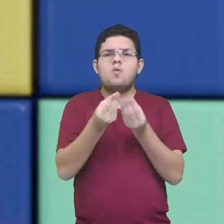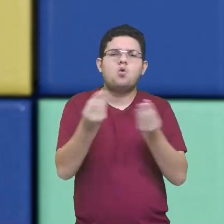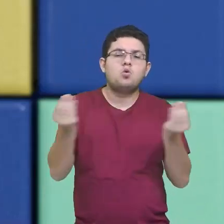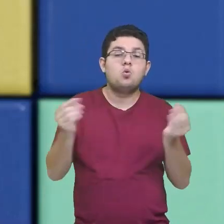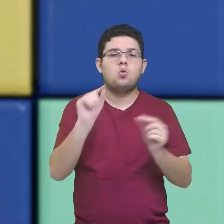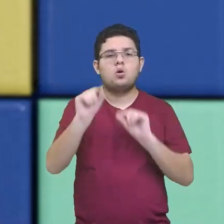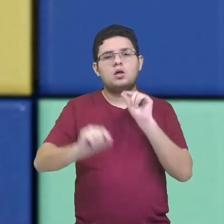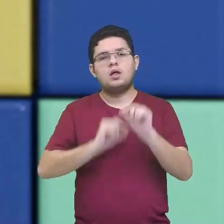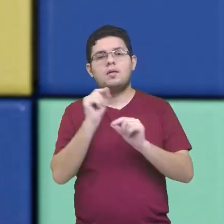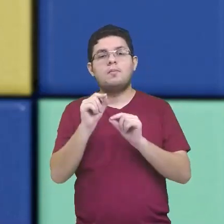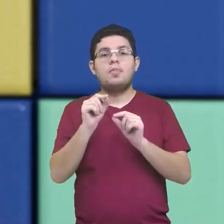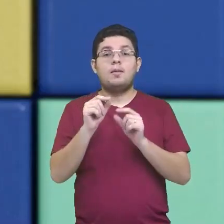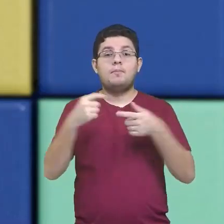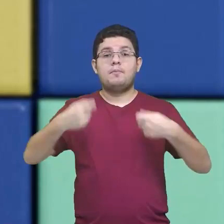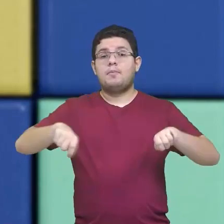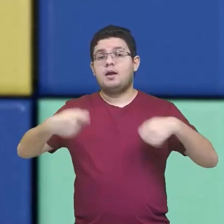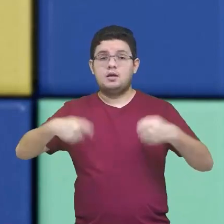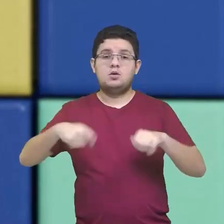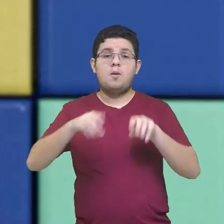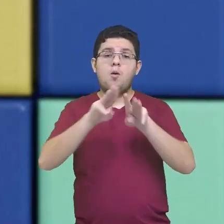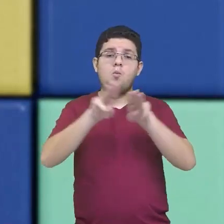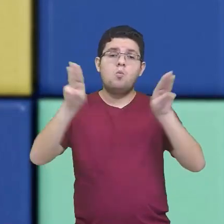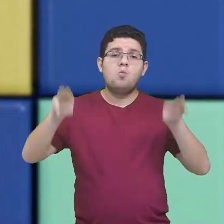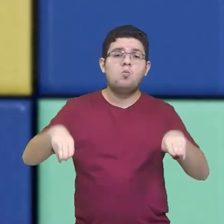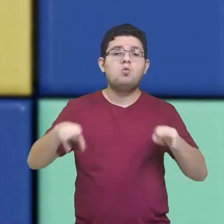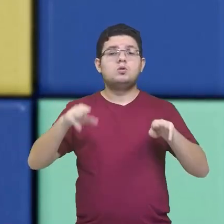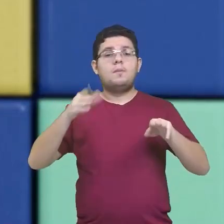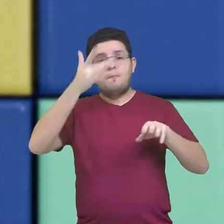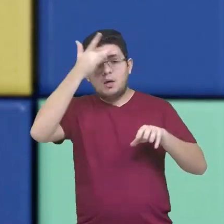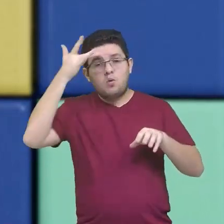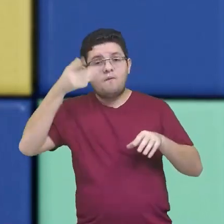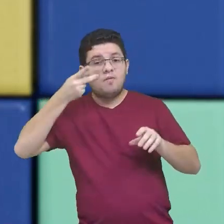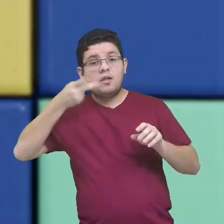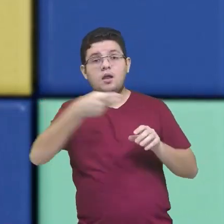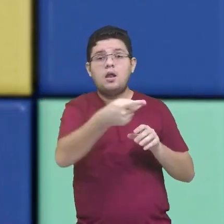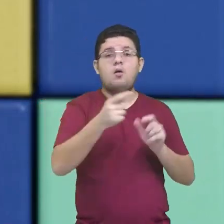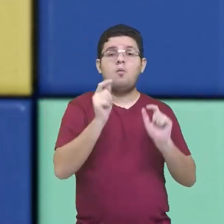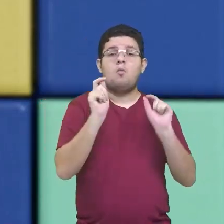sobreviver com a arrecadação da venda dos ingressos, não é? Alguns